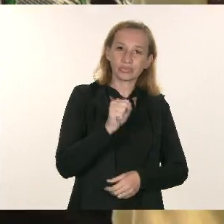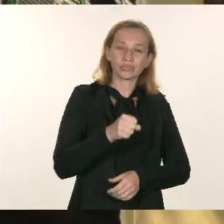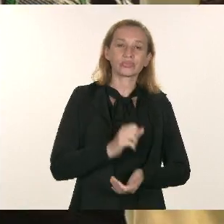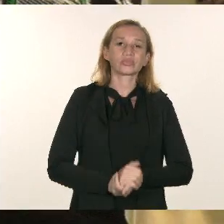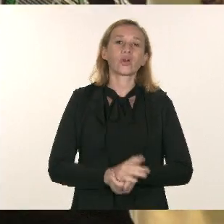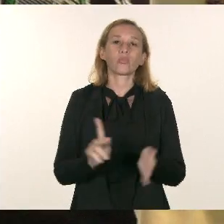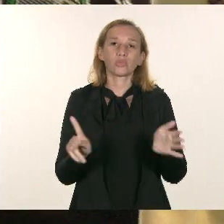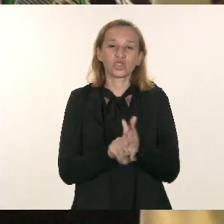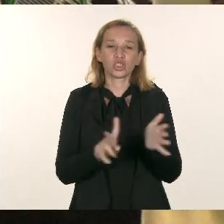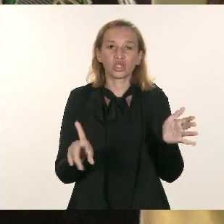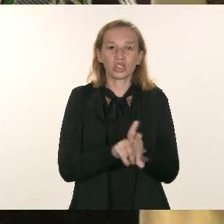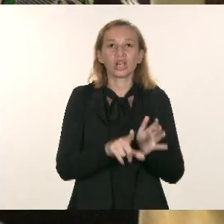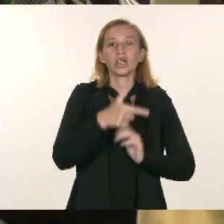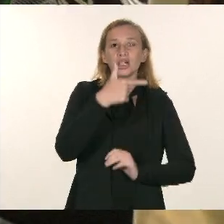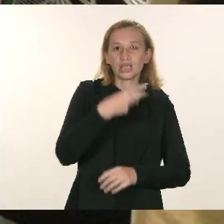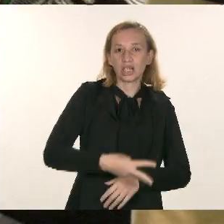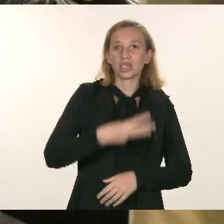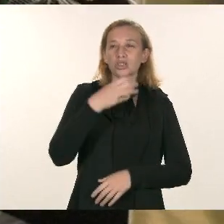ao projeto de lei